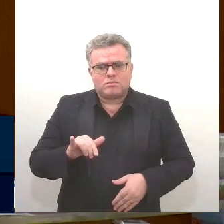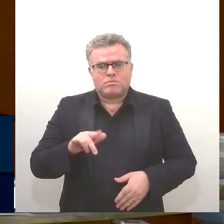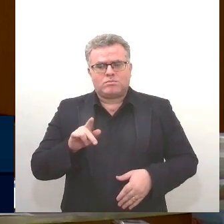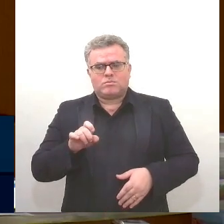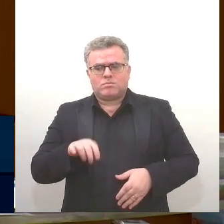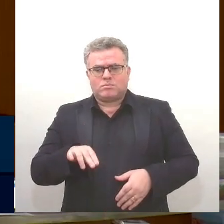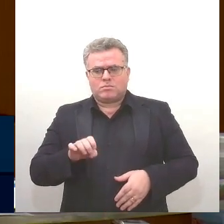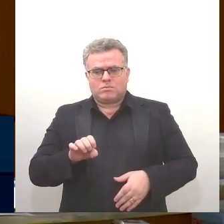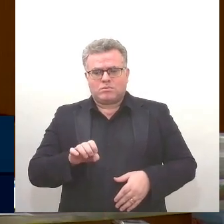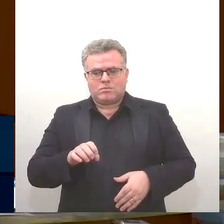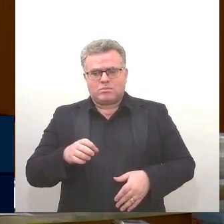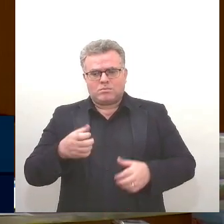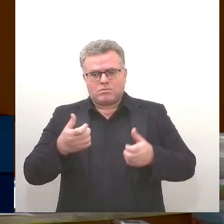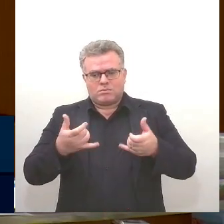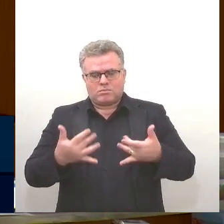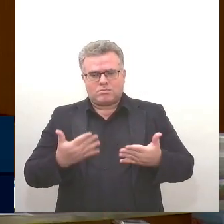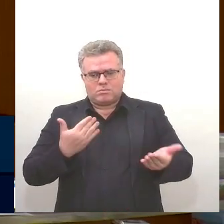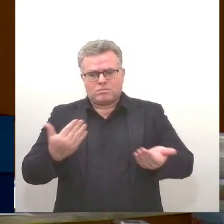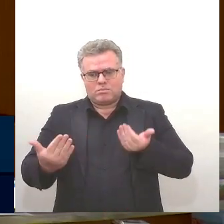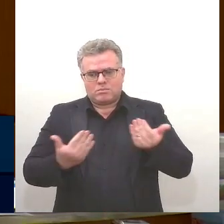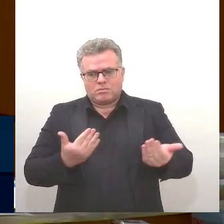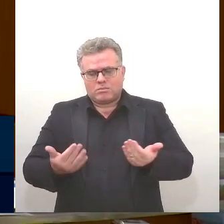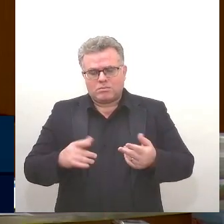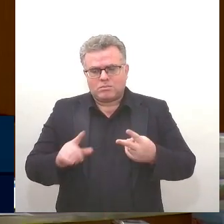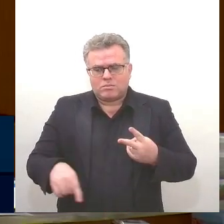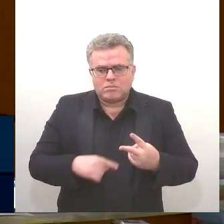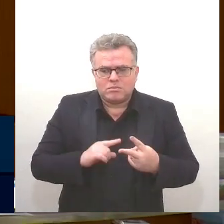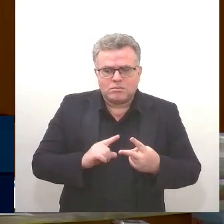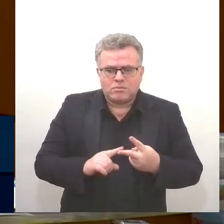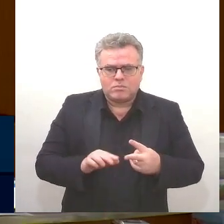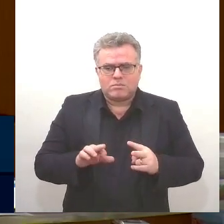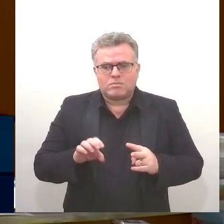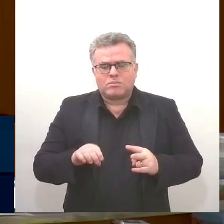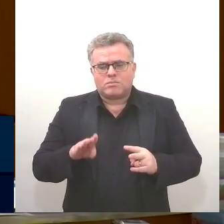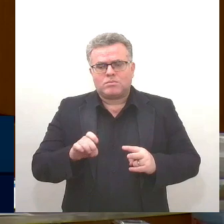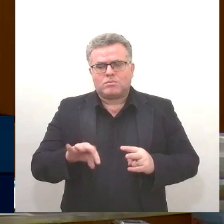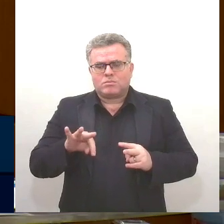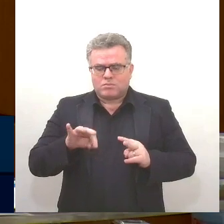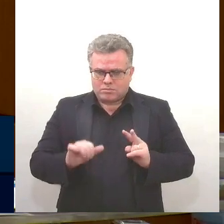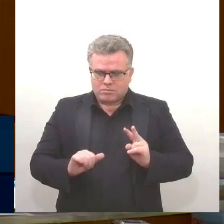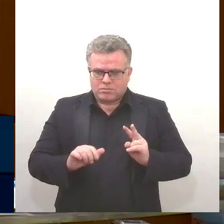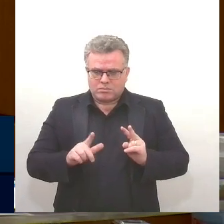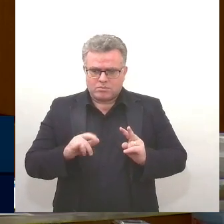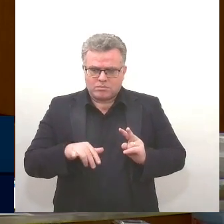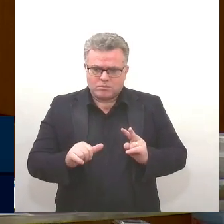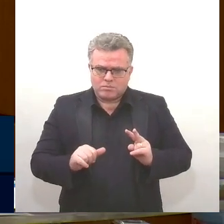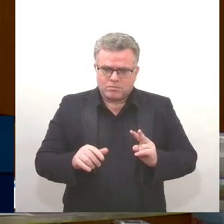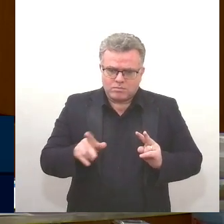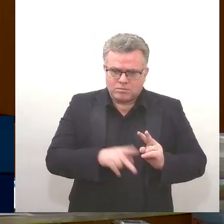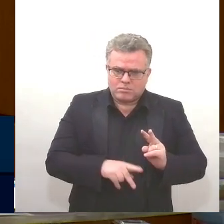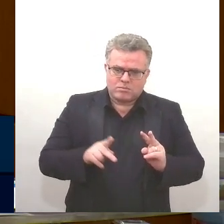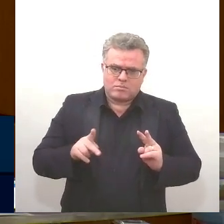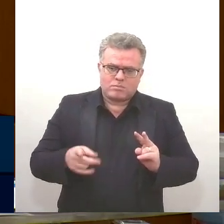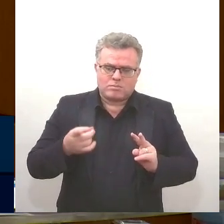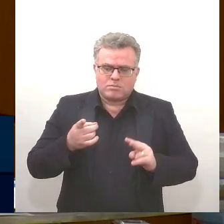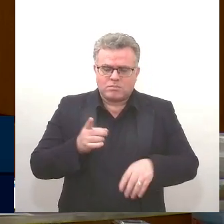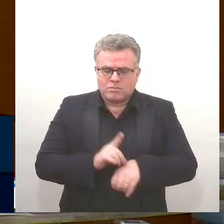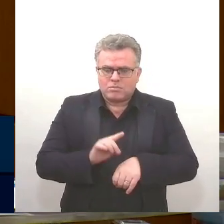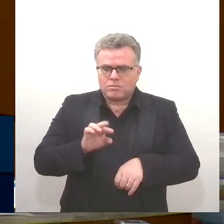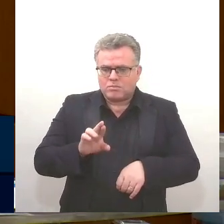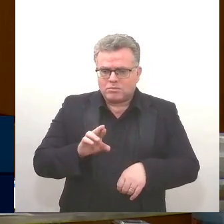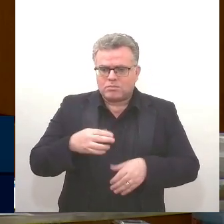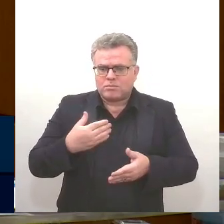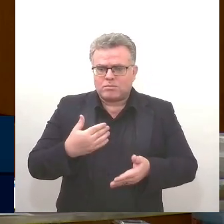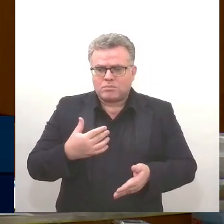psicóloga social Roberta Brito Lima que é professora e doutoranda em linguista